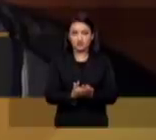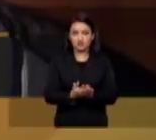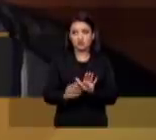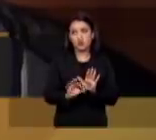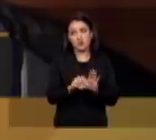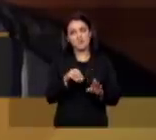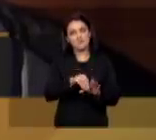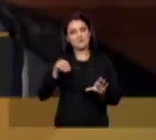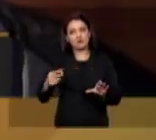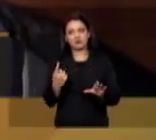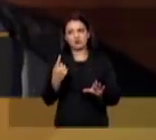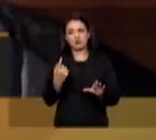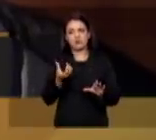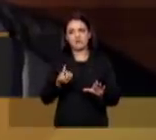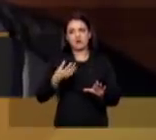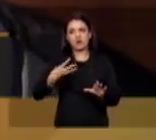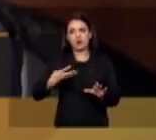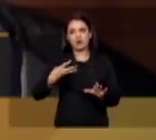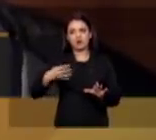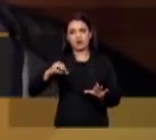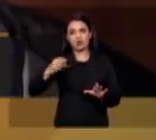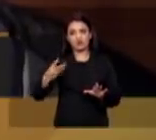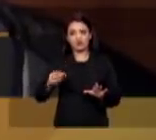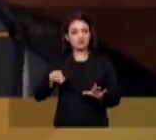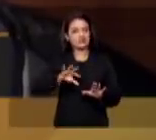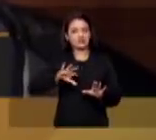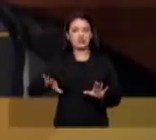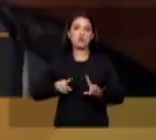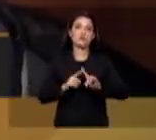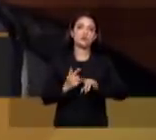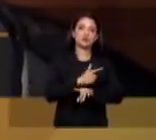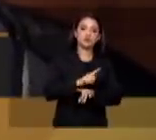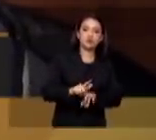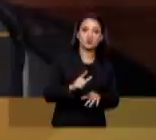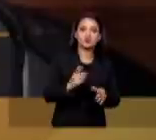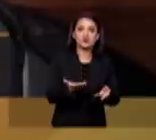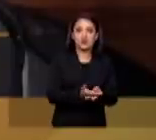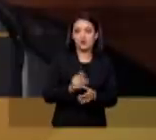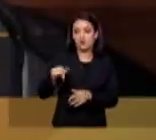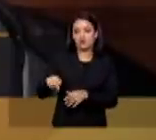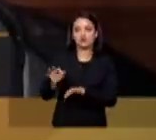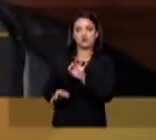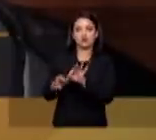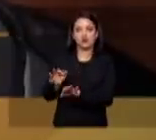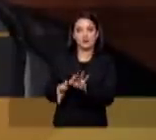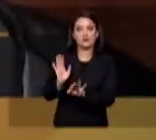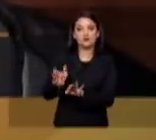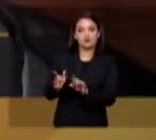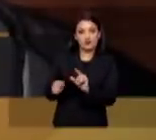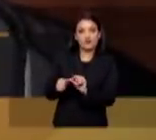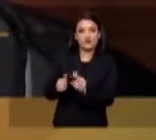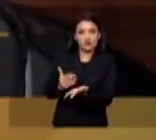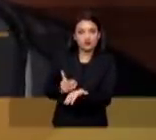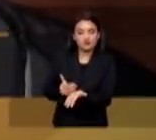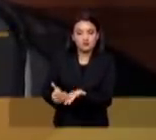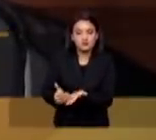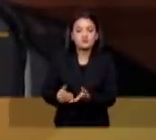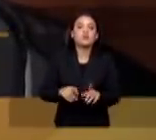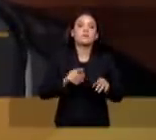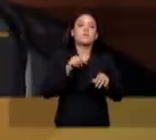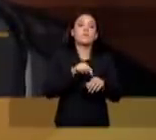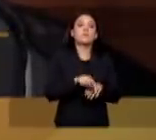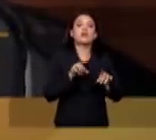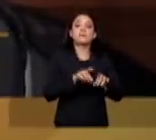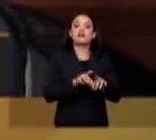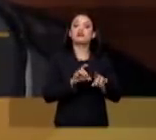164.493, cujo julgamento já foi retomado por deliberação expressa do aludido órgão fracionário,